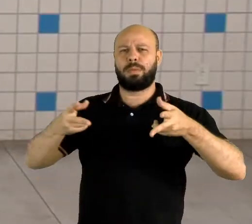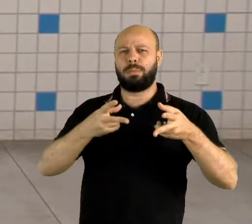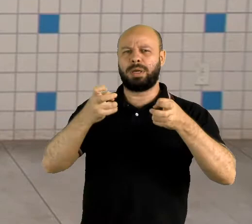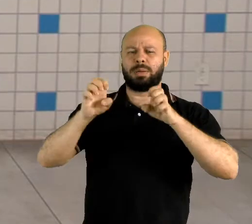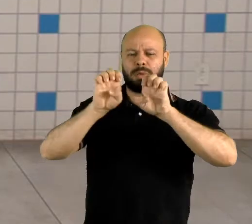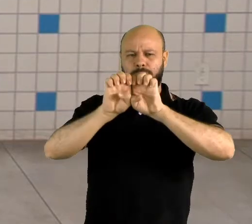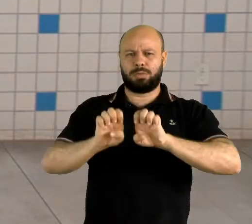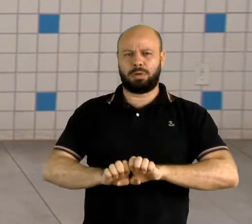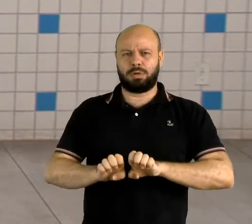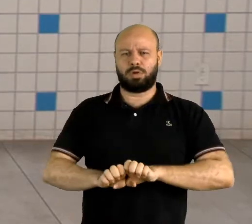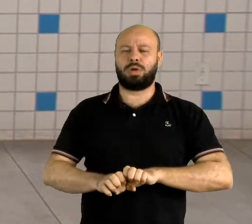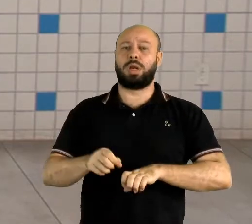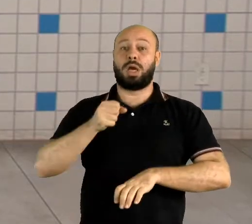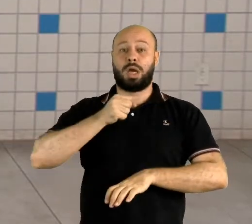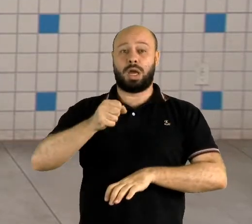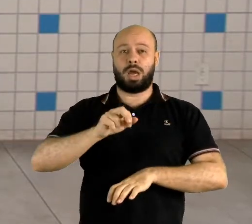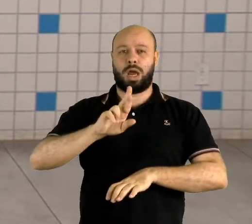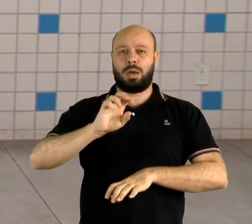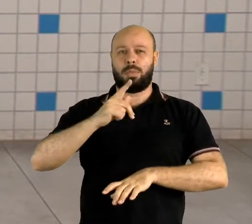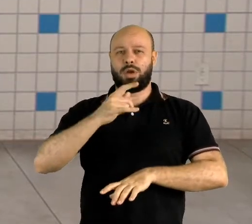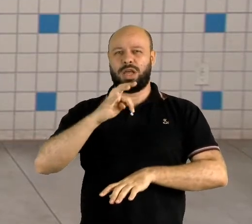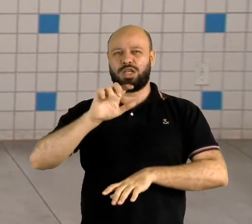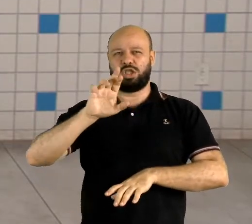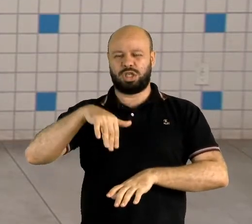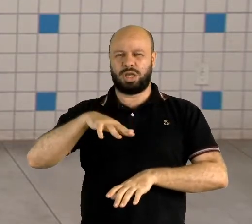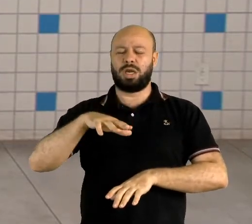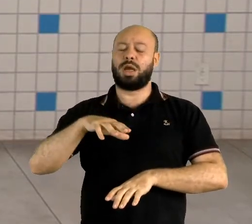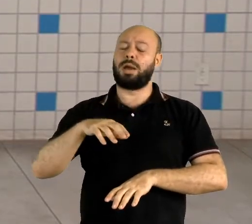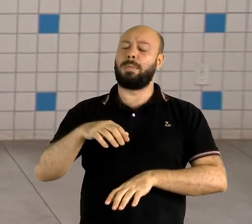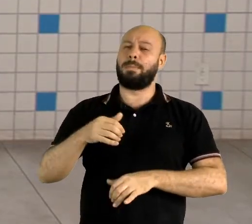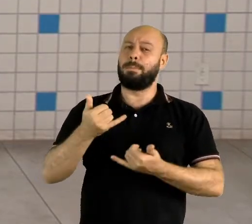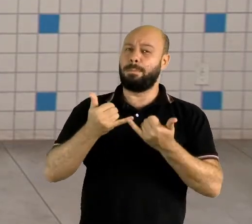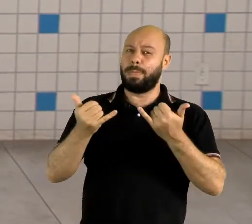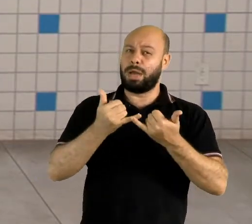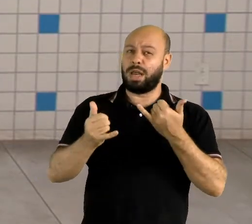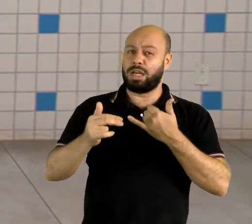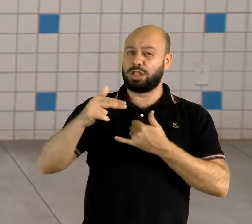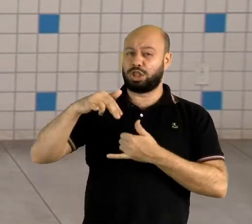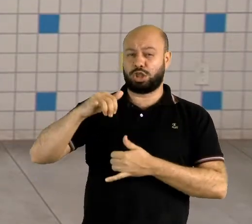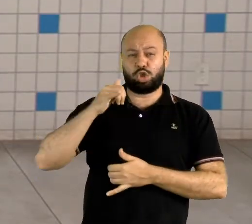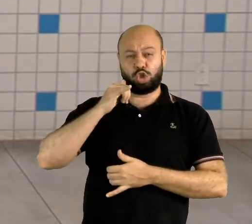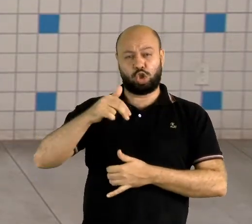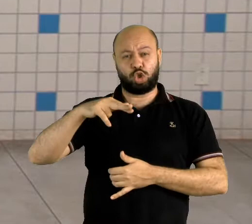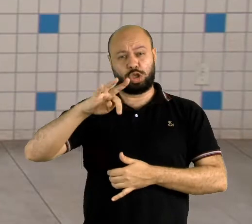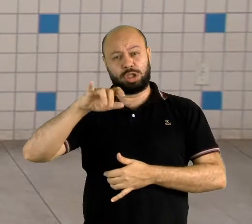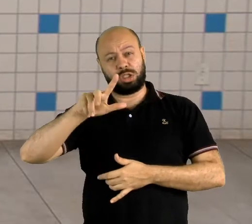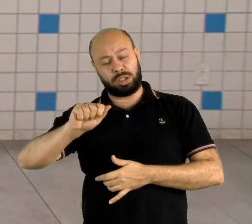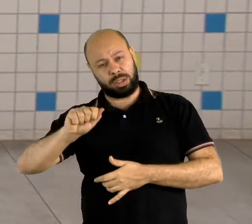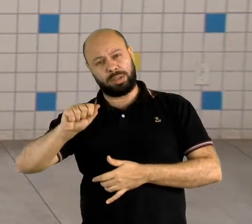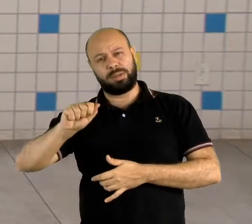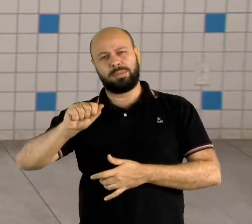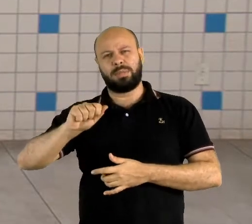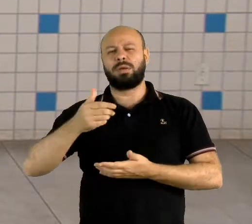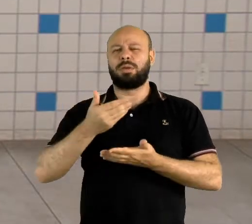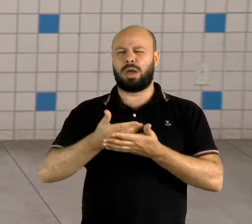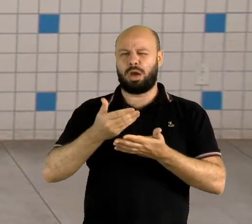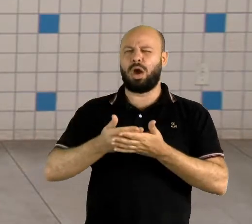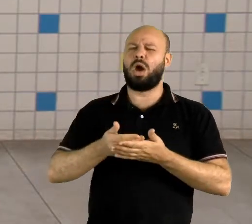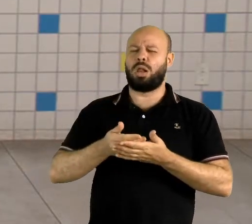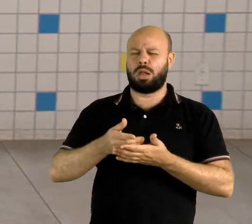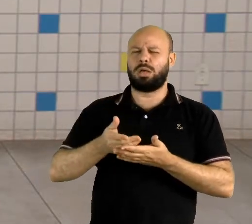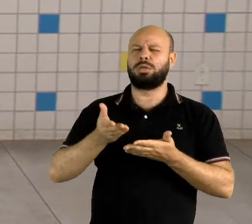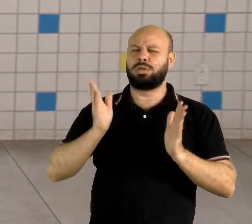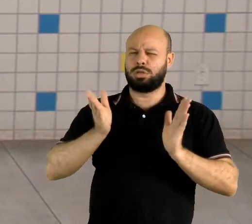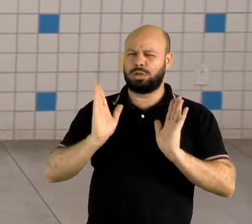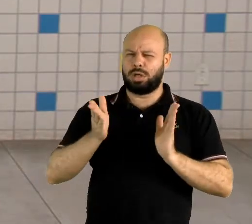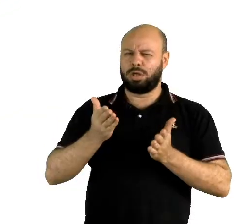da reportagem é muito parecida com a da notícia, da nossa aula, que foi uma aula desse bloco também,